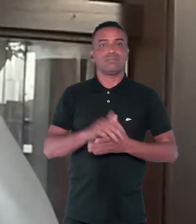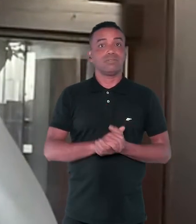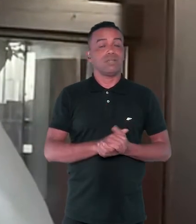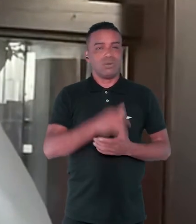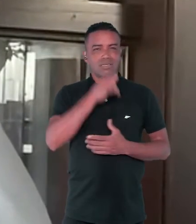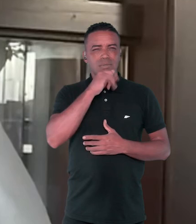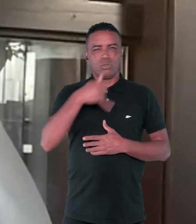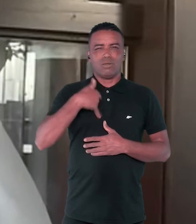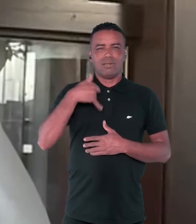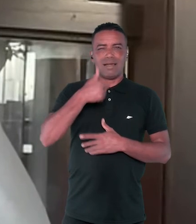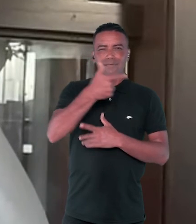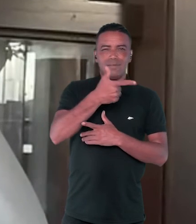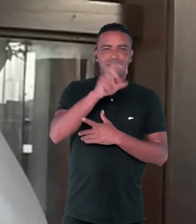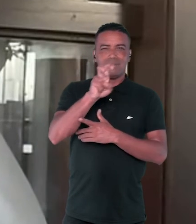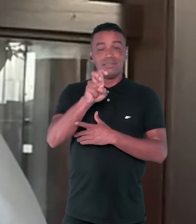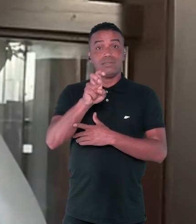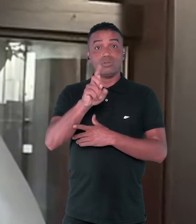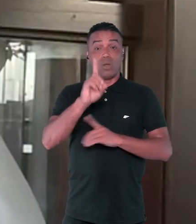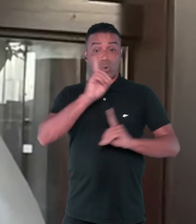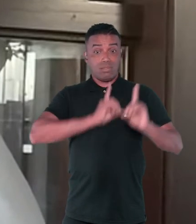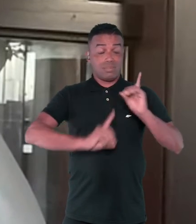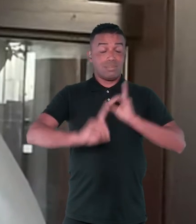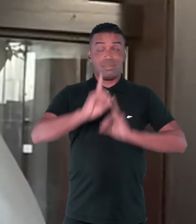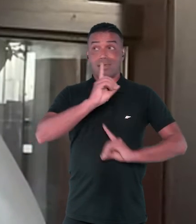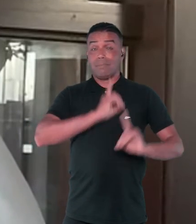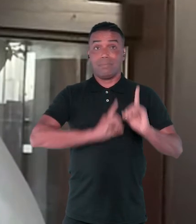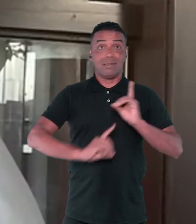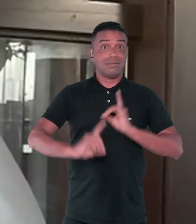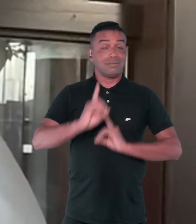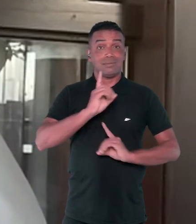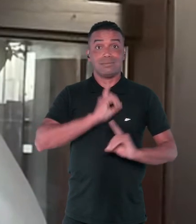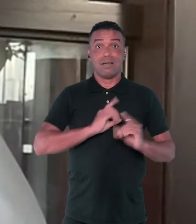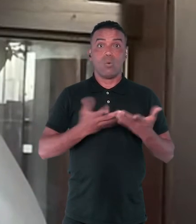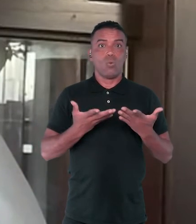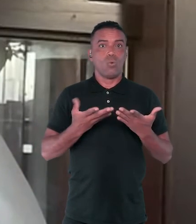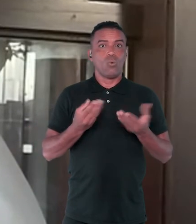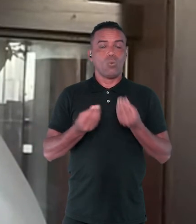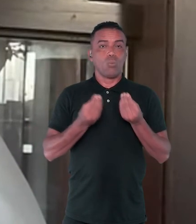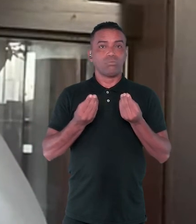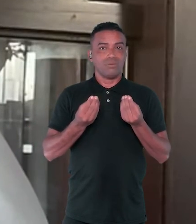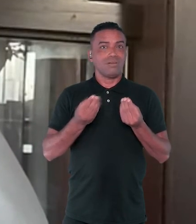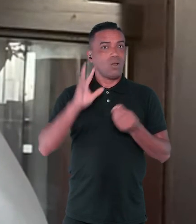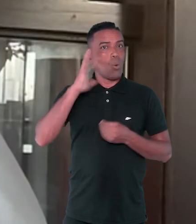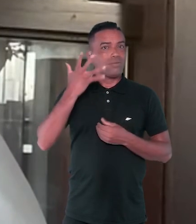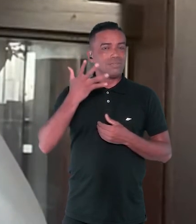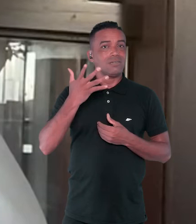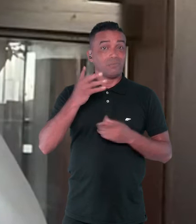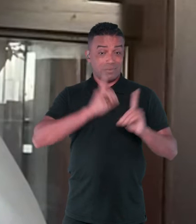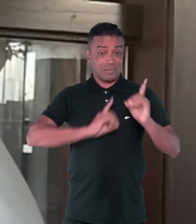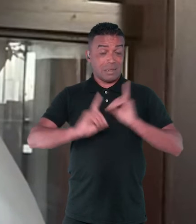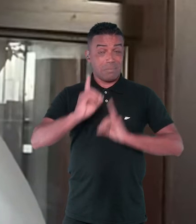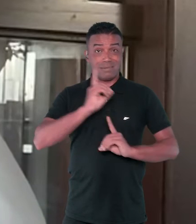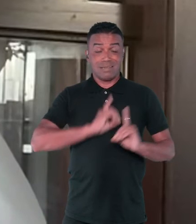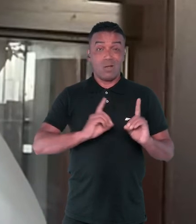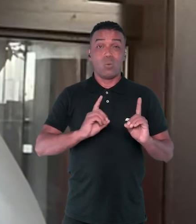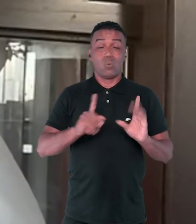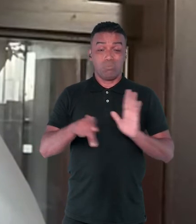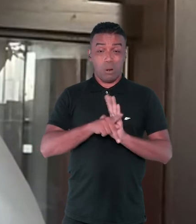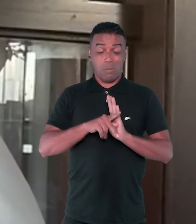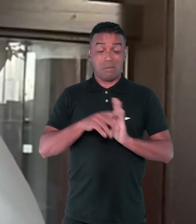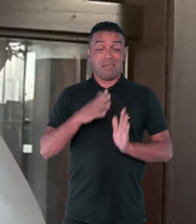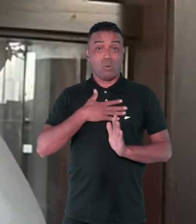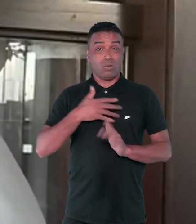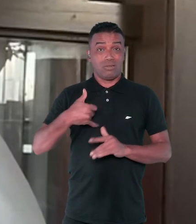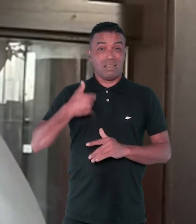tive uma depressão que eu nunca entendi. Como é que um cara desse com esse jeito eu tenho depressão? Mas, enfim, isso que é depressão endógena,